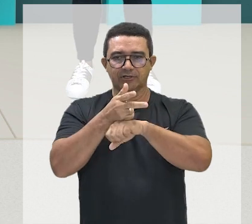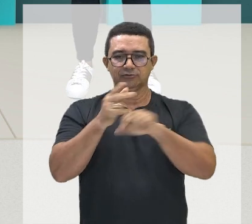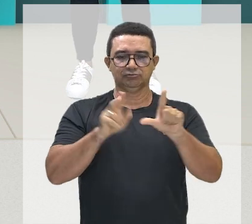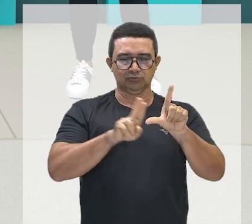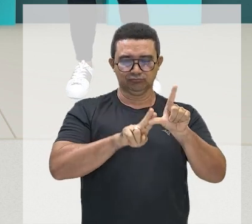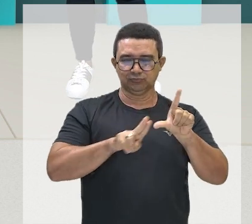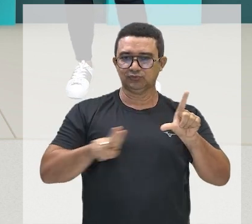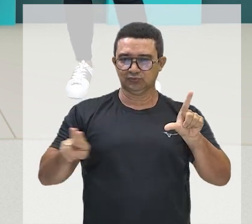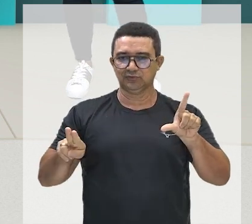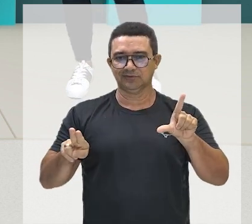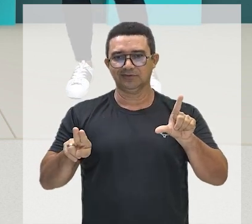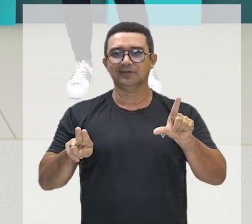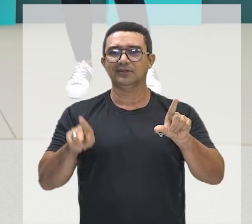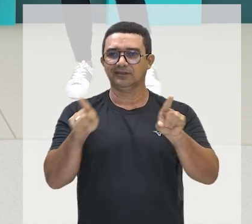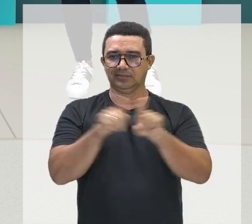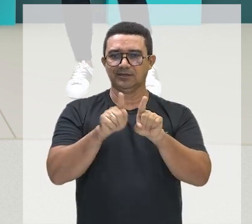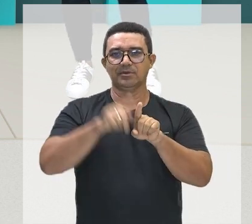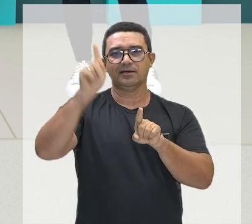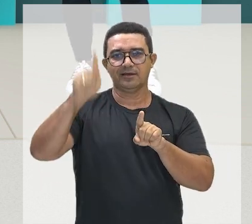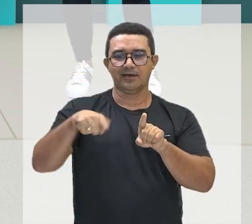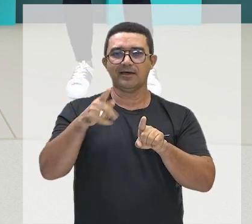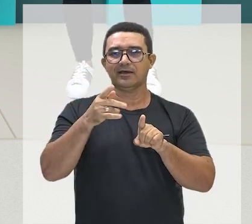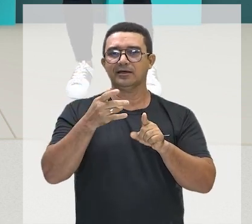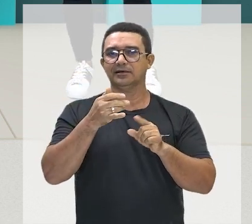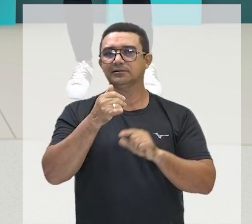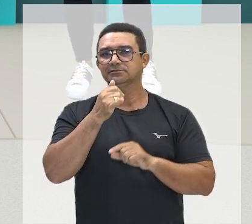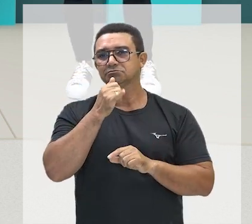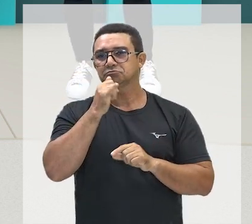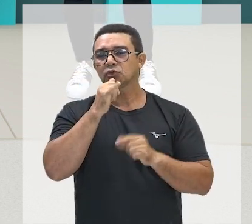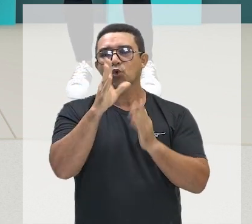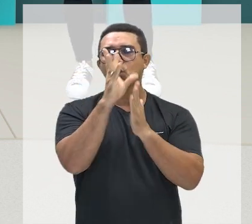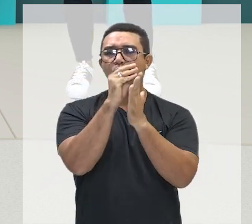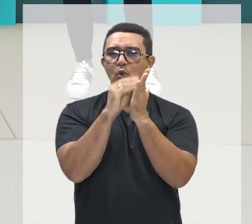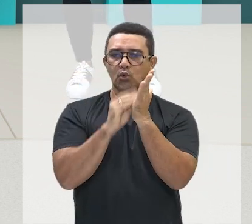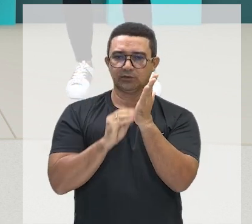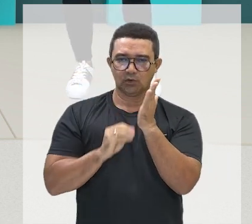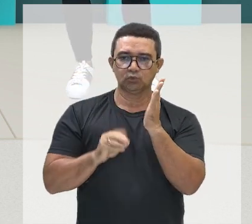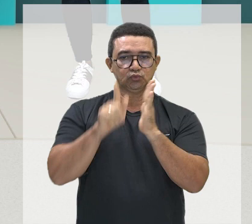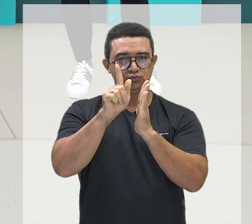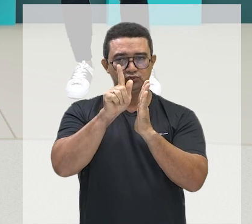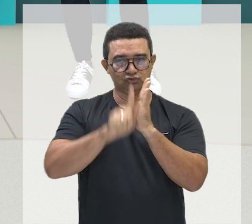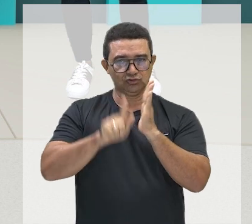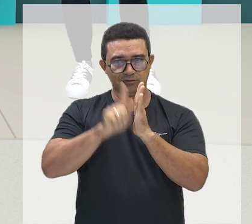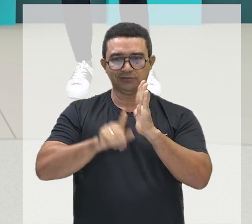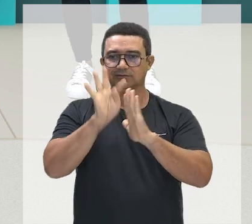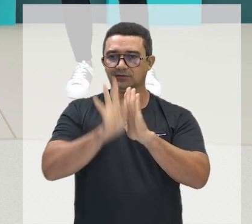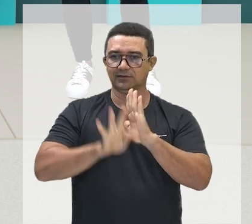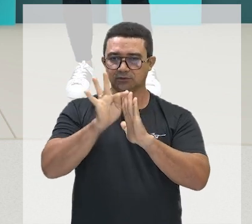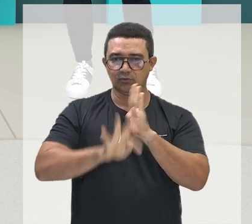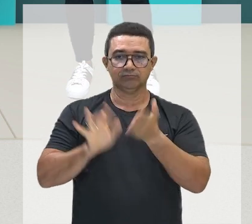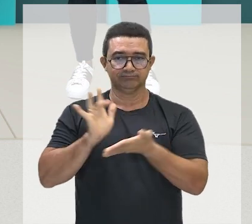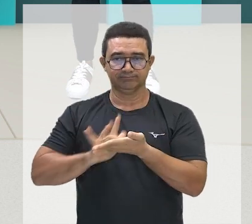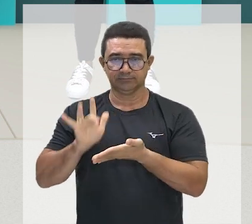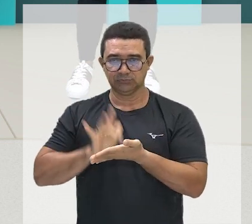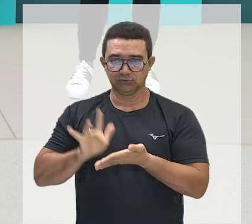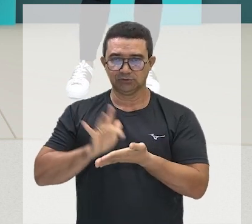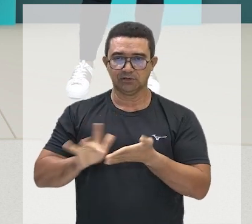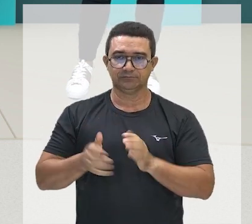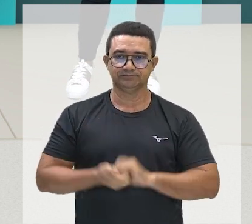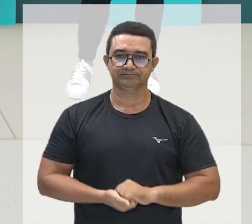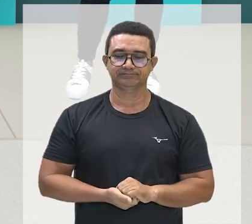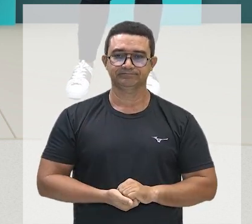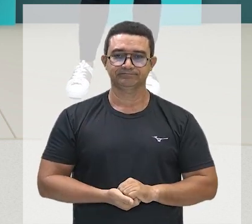também é um tipo de conteúdo, né, de gênero textual digital. Então, vamos dar uma olhada aqui em